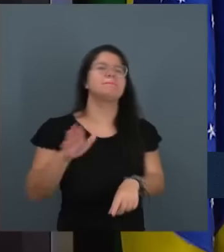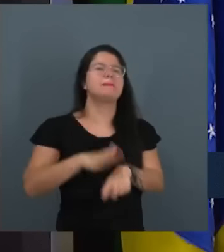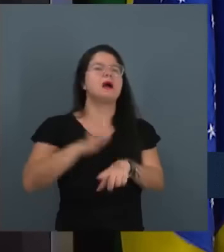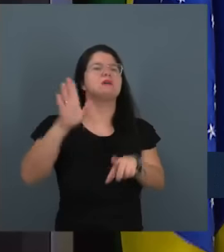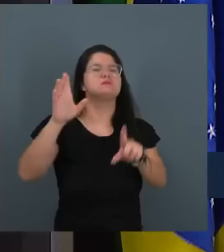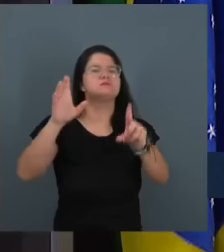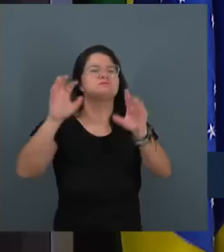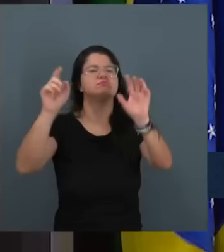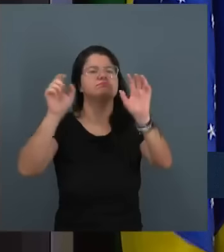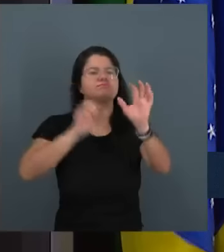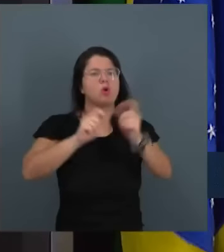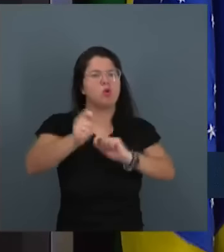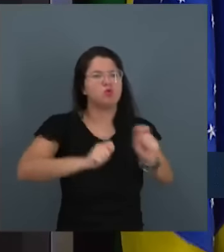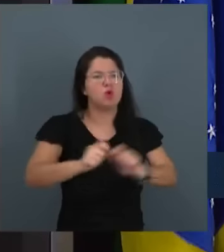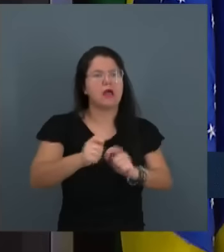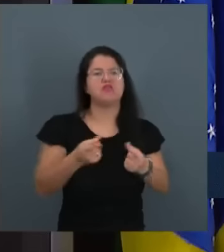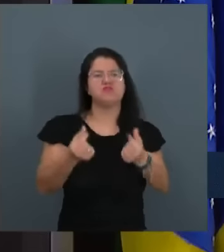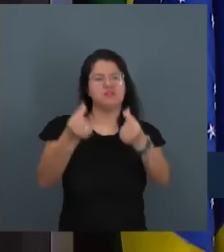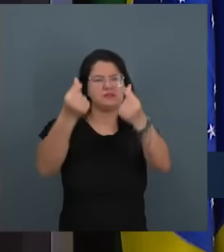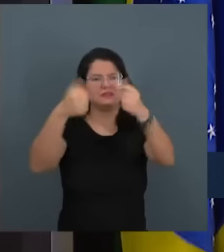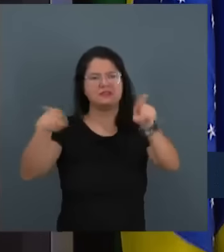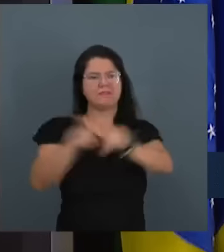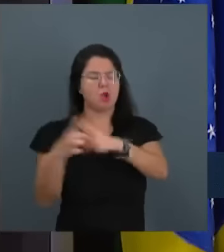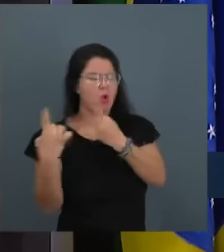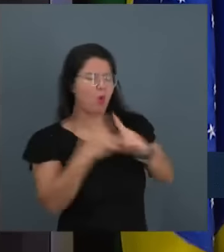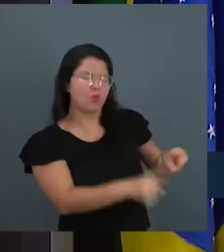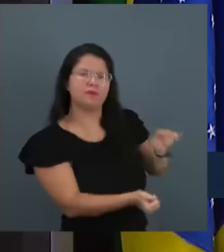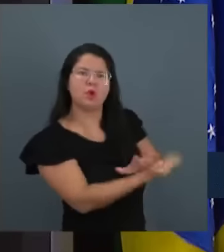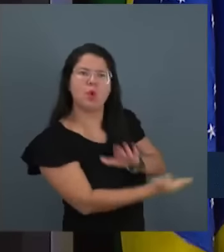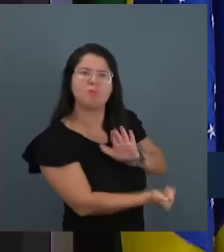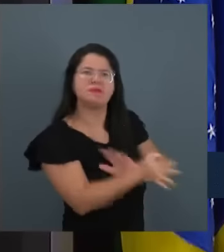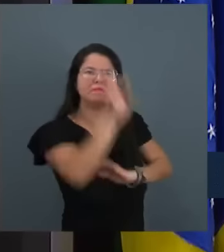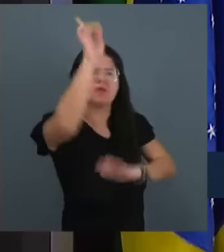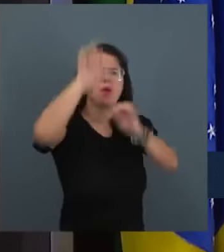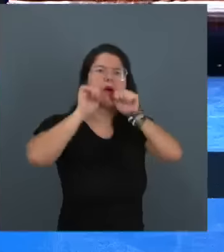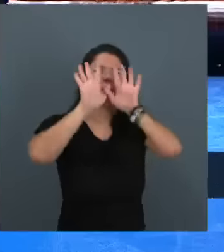e que enfrenta a corrupção. Que Deus abençoe a nossa nação. Muito obrigado, senhor presidente.